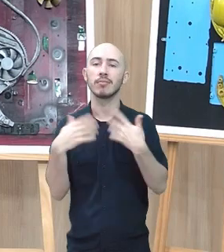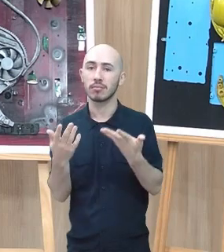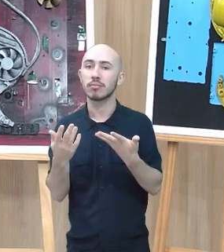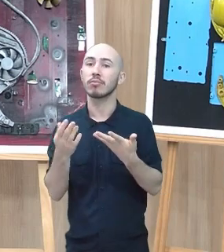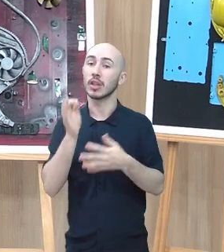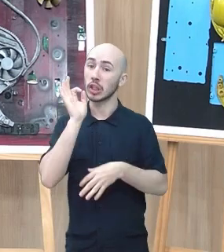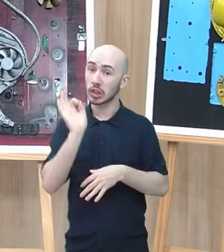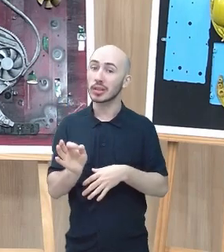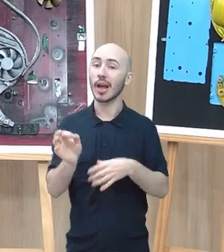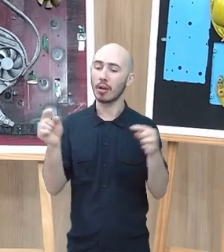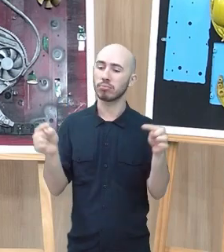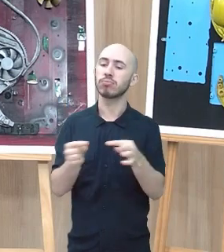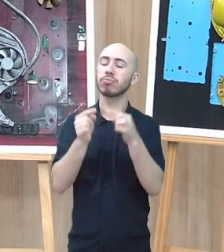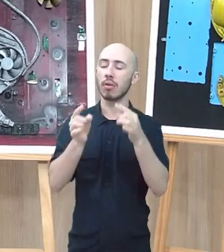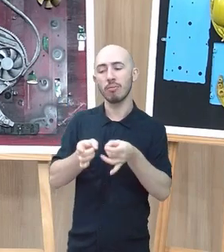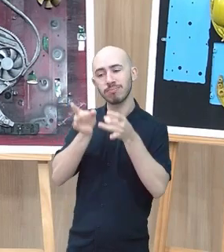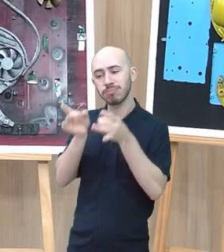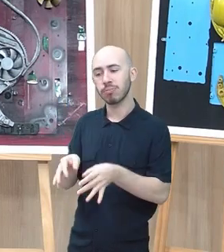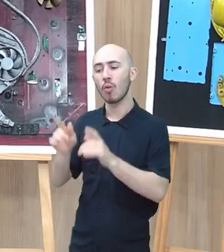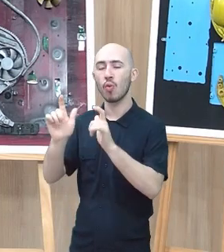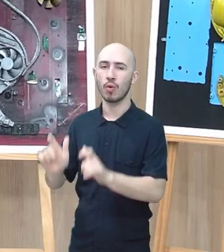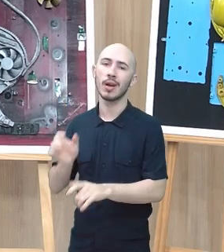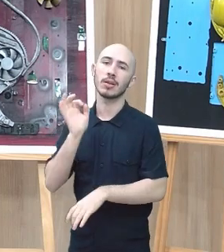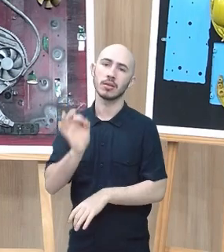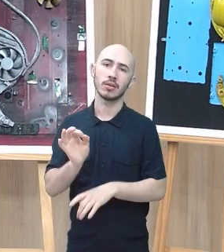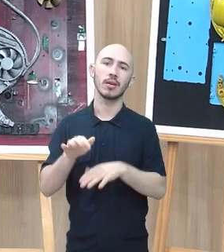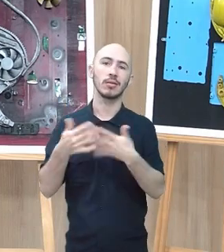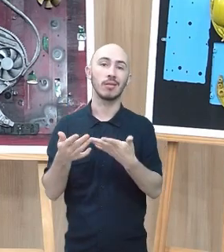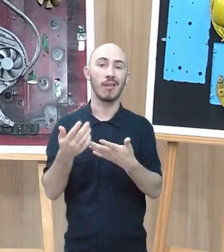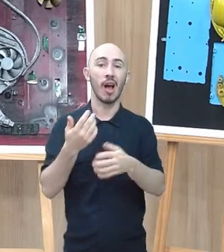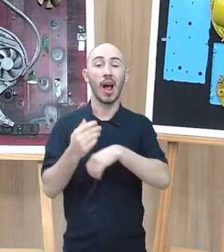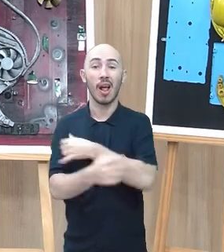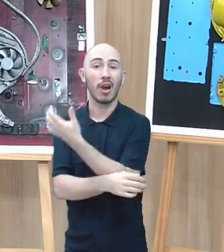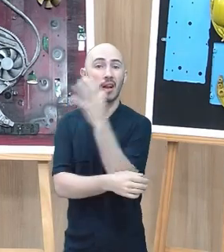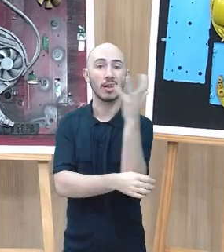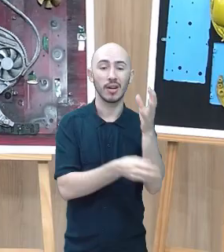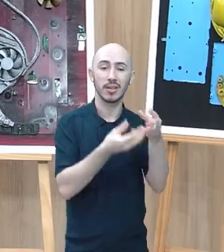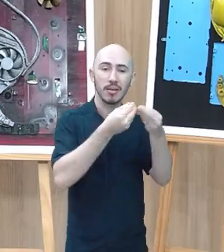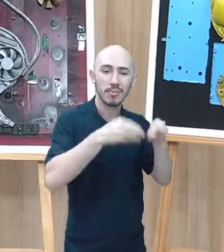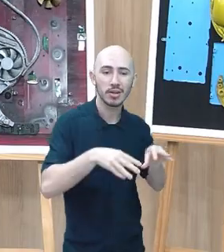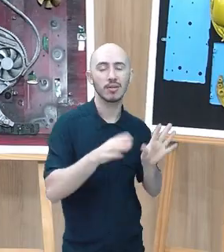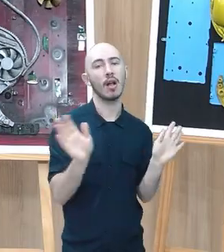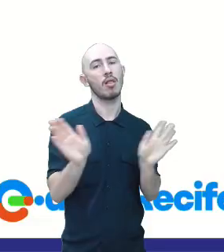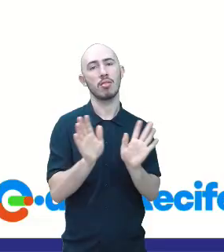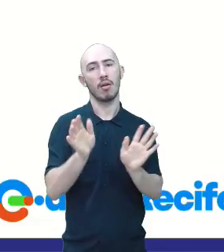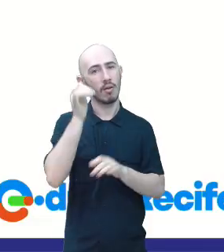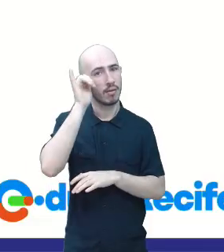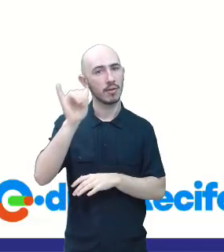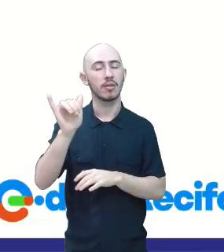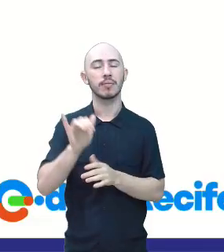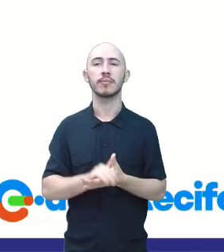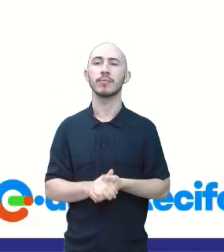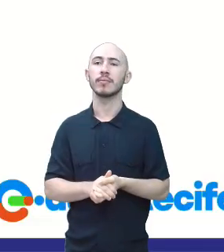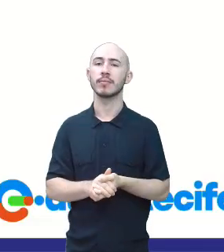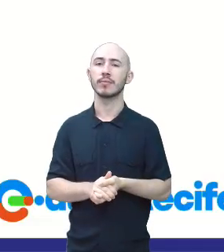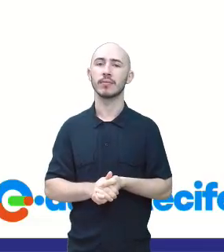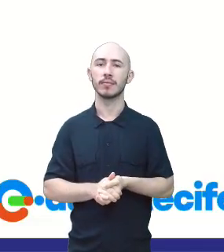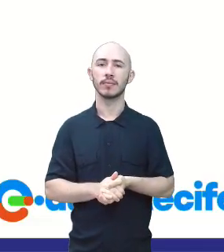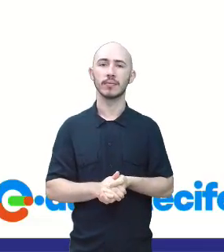forma adequada, que a gente não cause danos ao nosso meio ambiente. E aqui eu